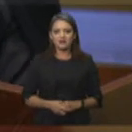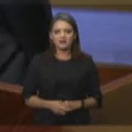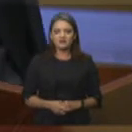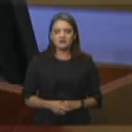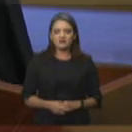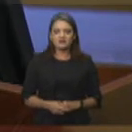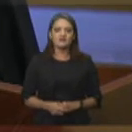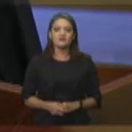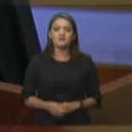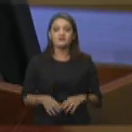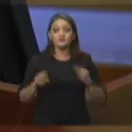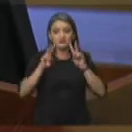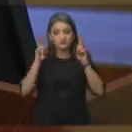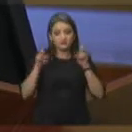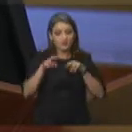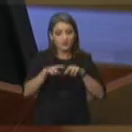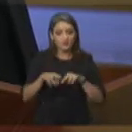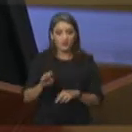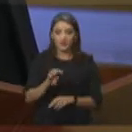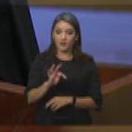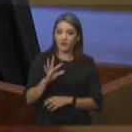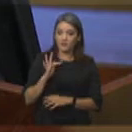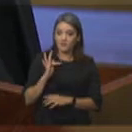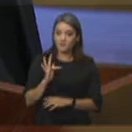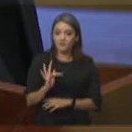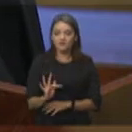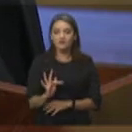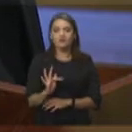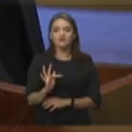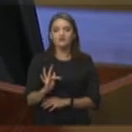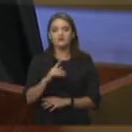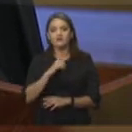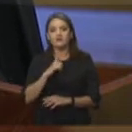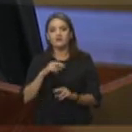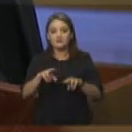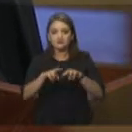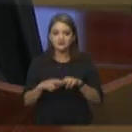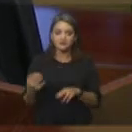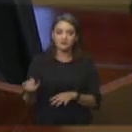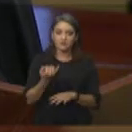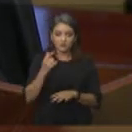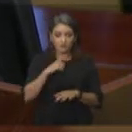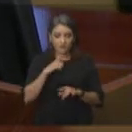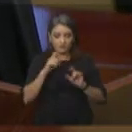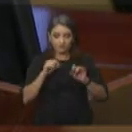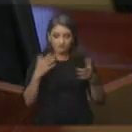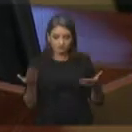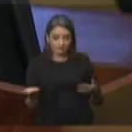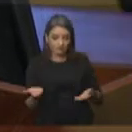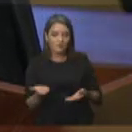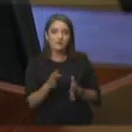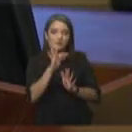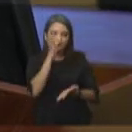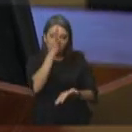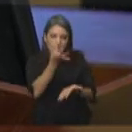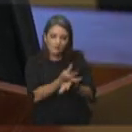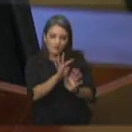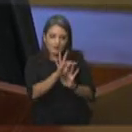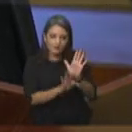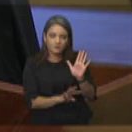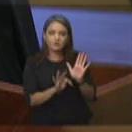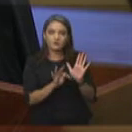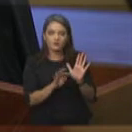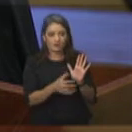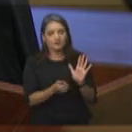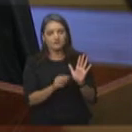pelo Supremo Tribunal Federal, seja pela relevância das teses invocadas na ADPF, que se relacionam diretamente com o